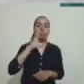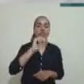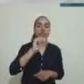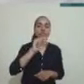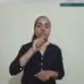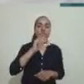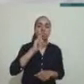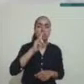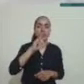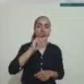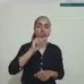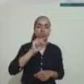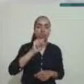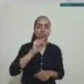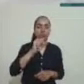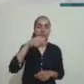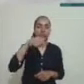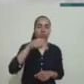ou no site